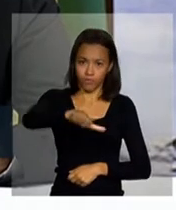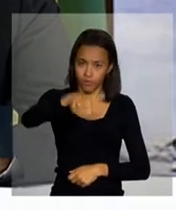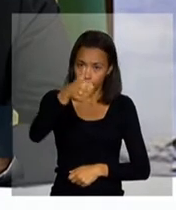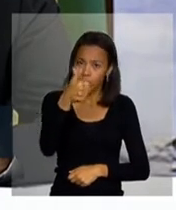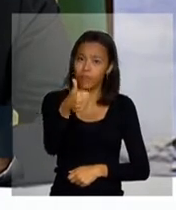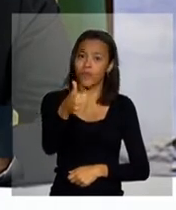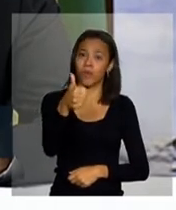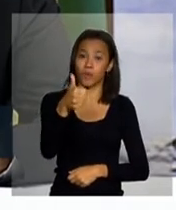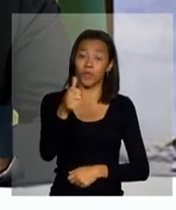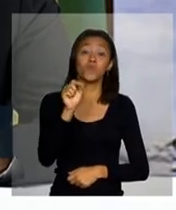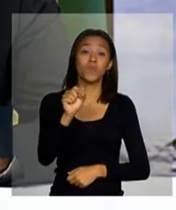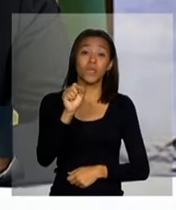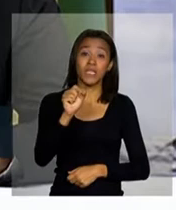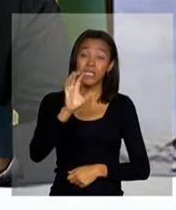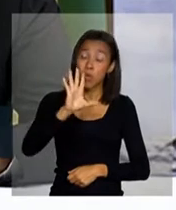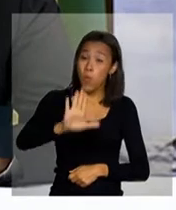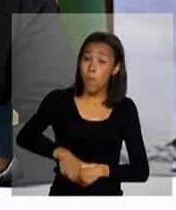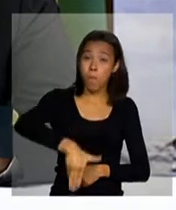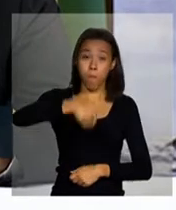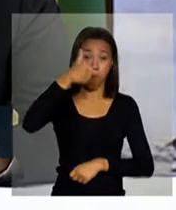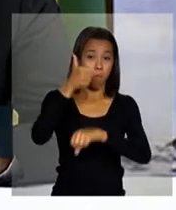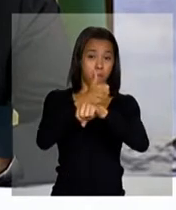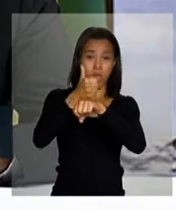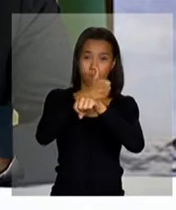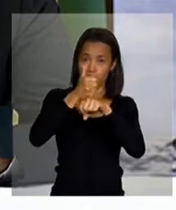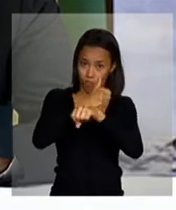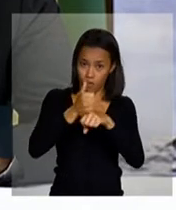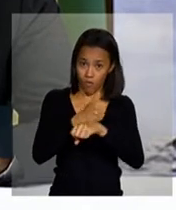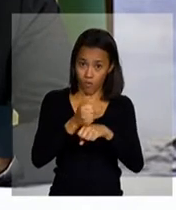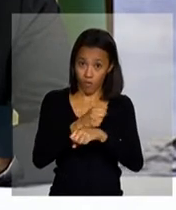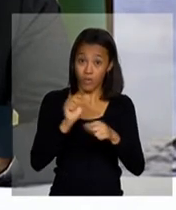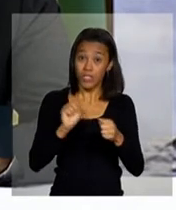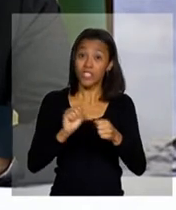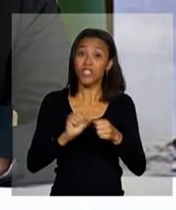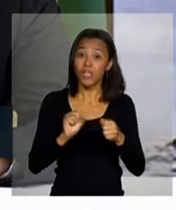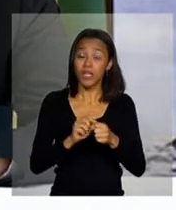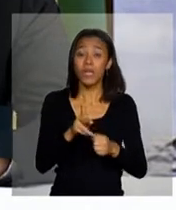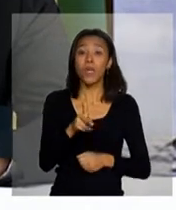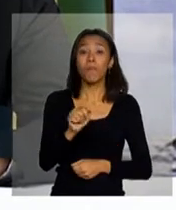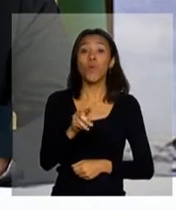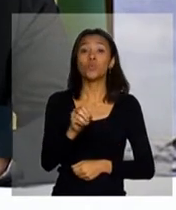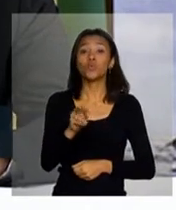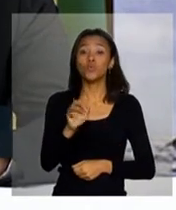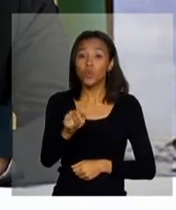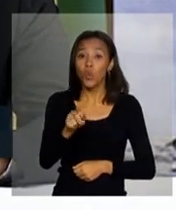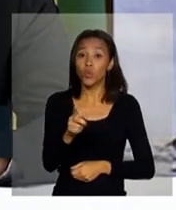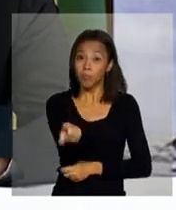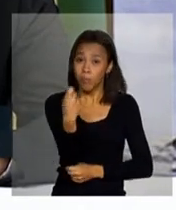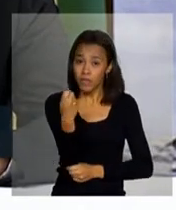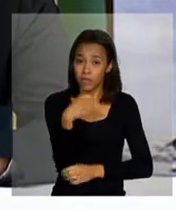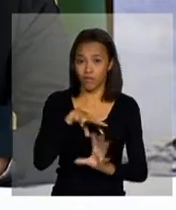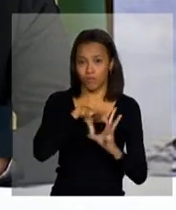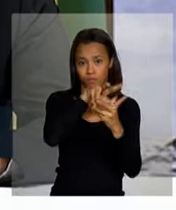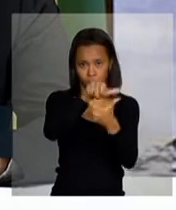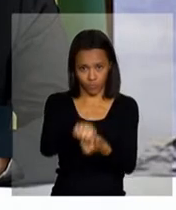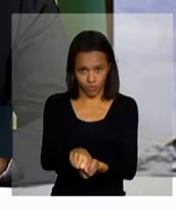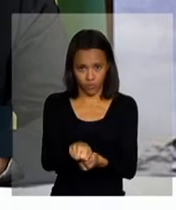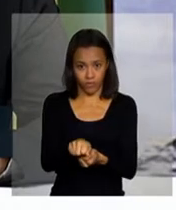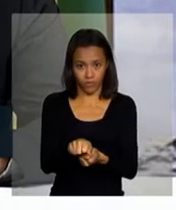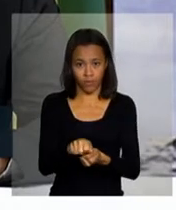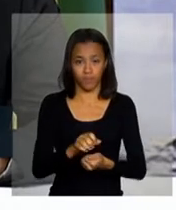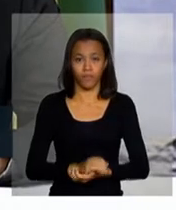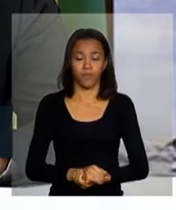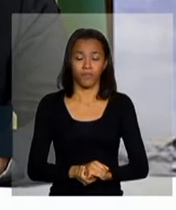de ser um dos maiores produtores de pescado do mundo. Um dado para vocês: a